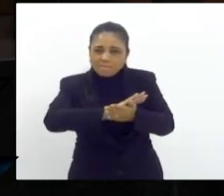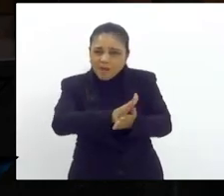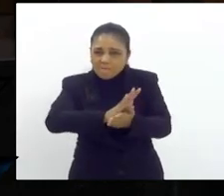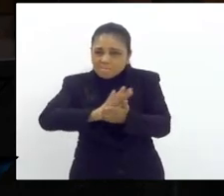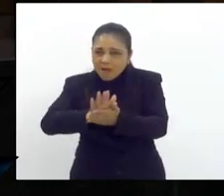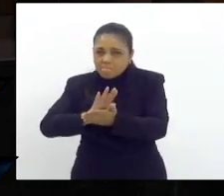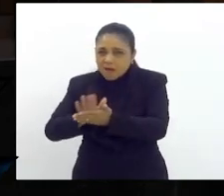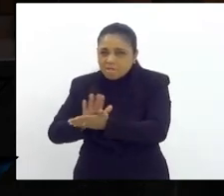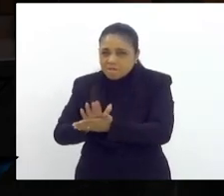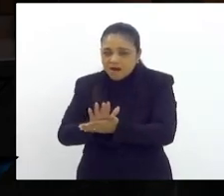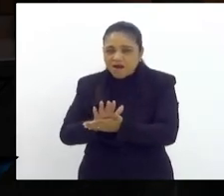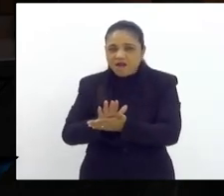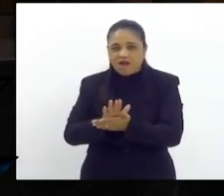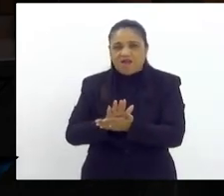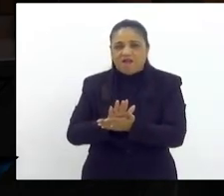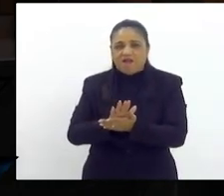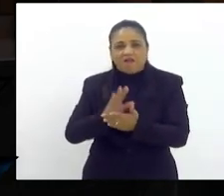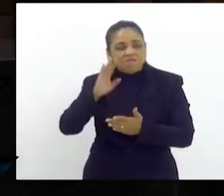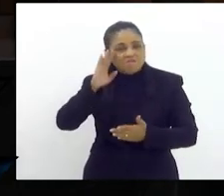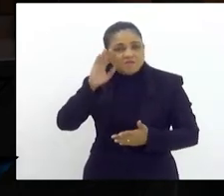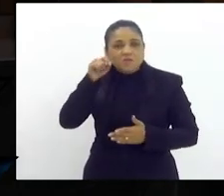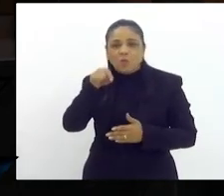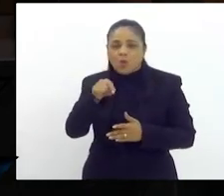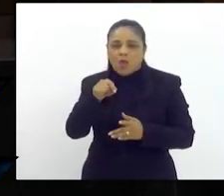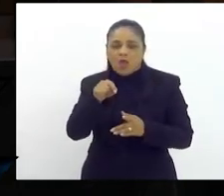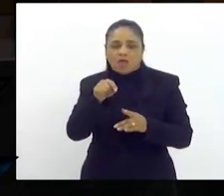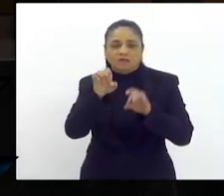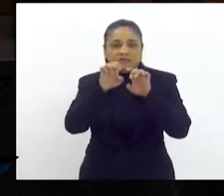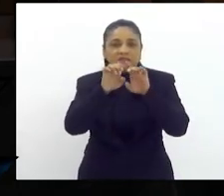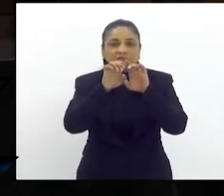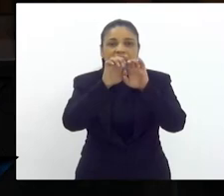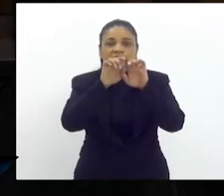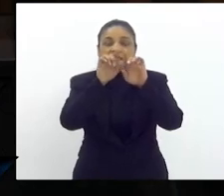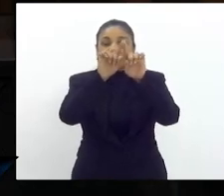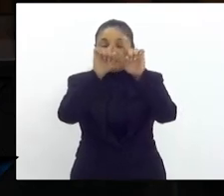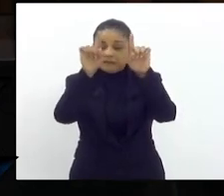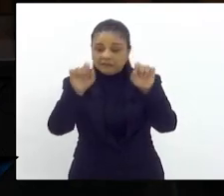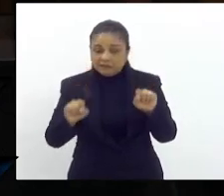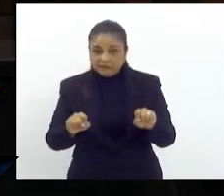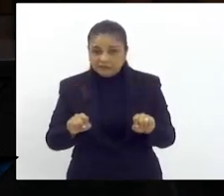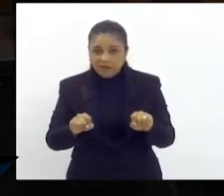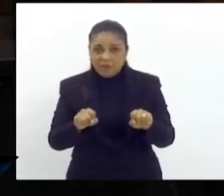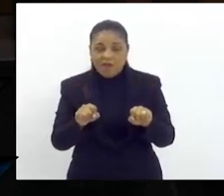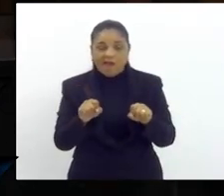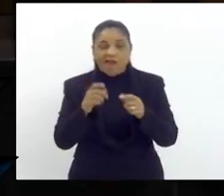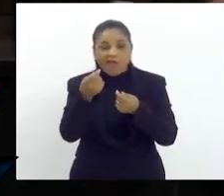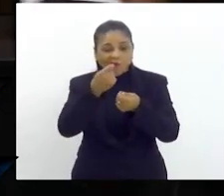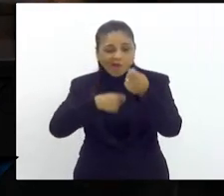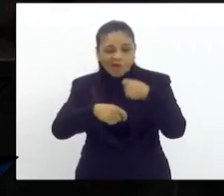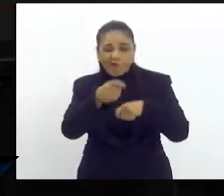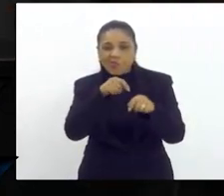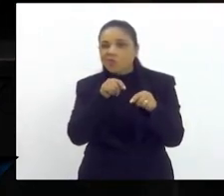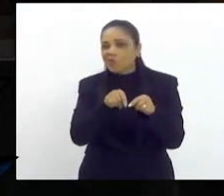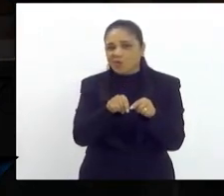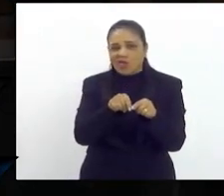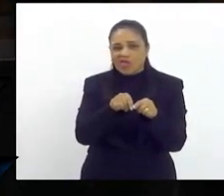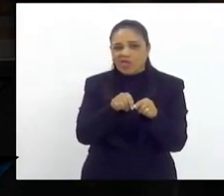fundamental para a existência de um sistema econômico que é pautado na exploração e